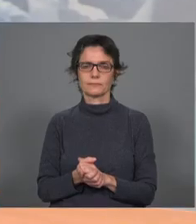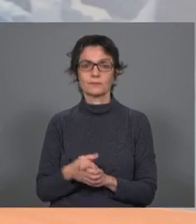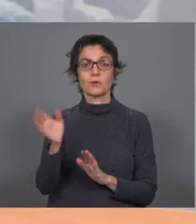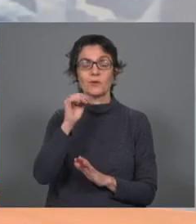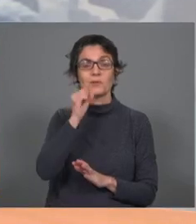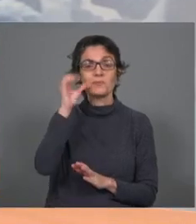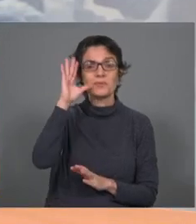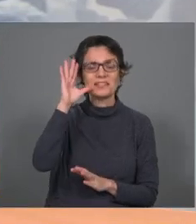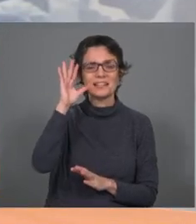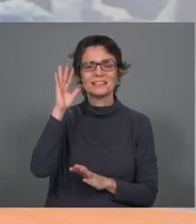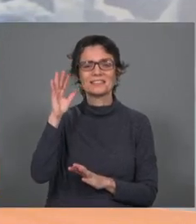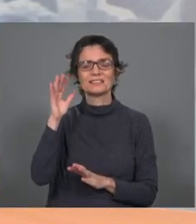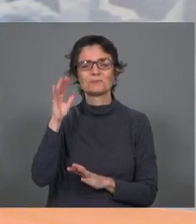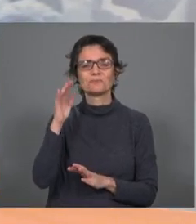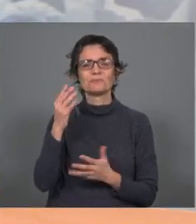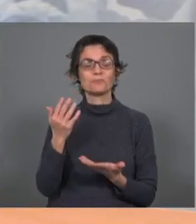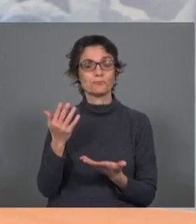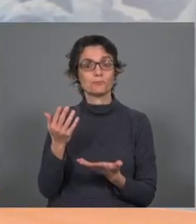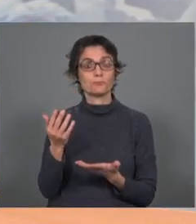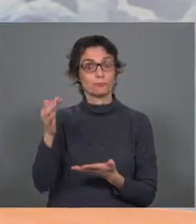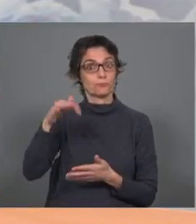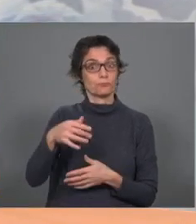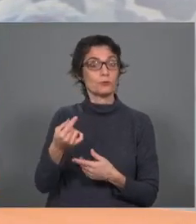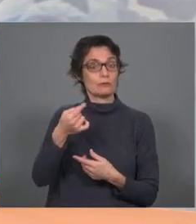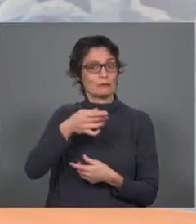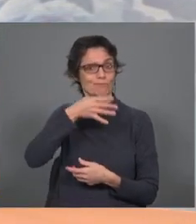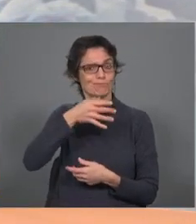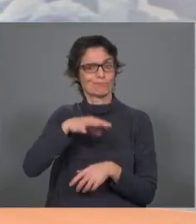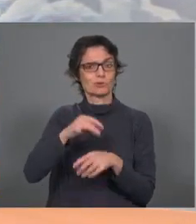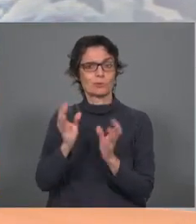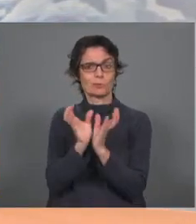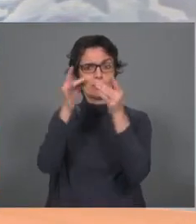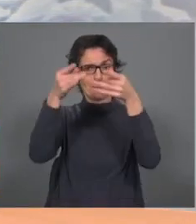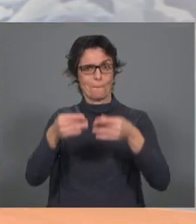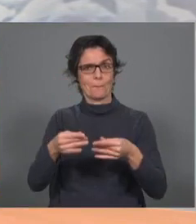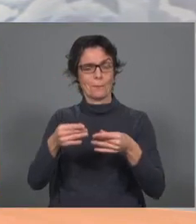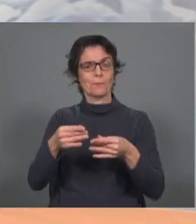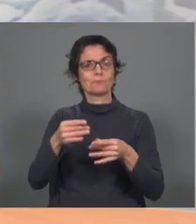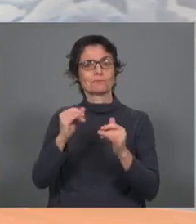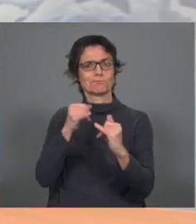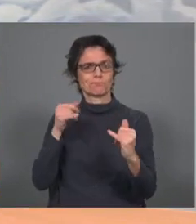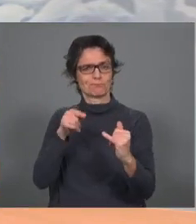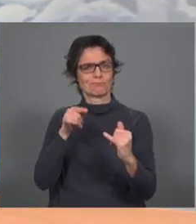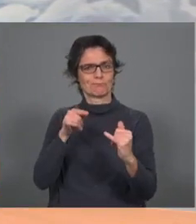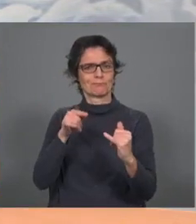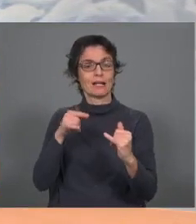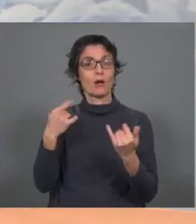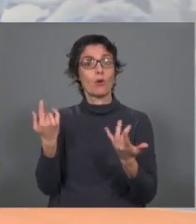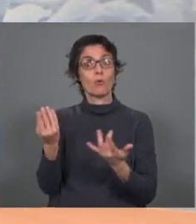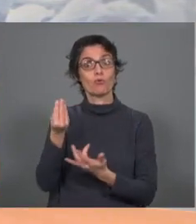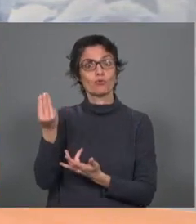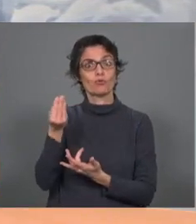Olá, boa tarde. Remetida para as plataformas digitais pela pandemia, a juventude hospitaleira não desiste